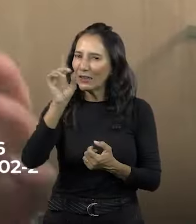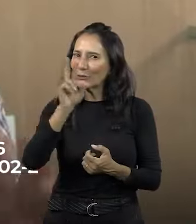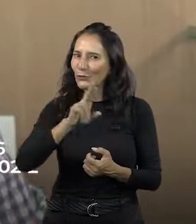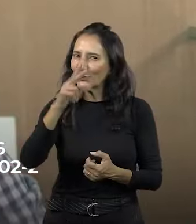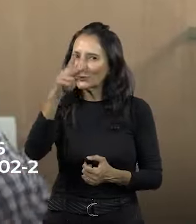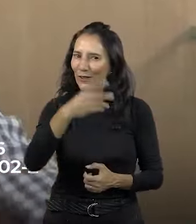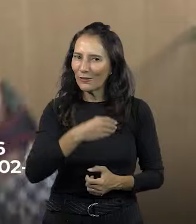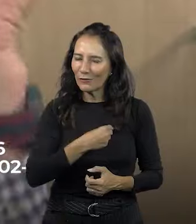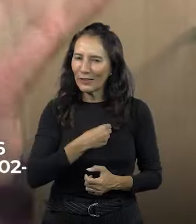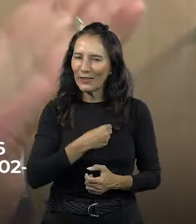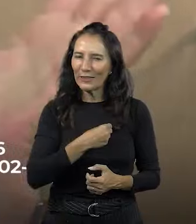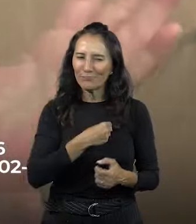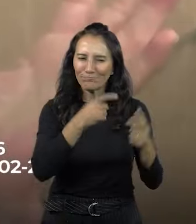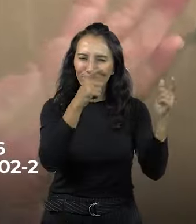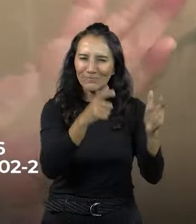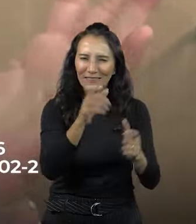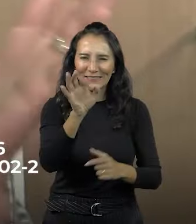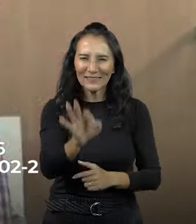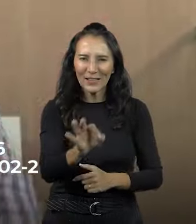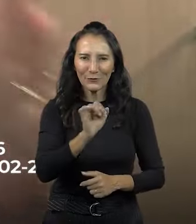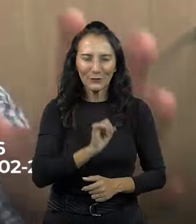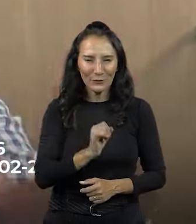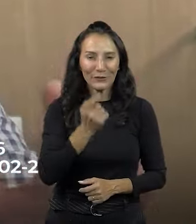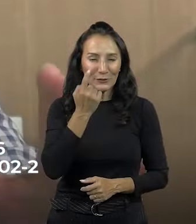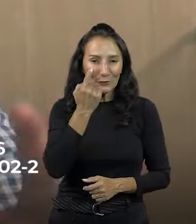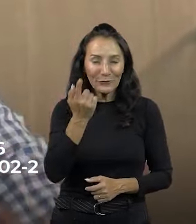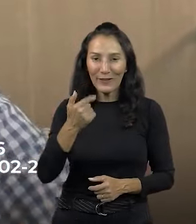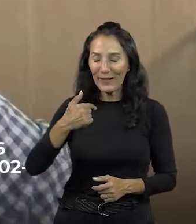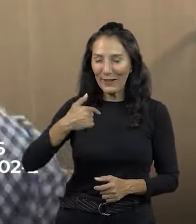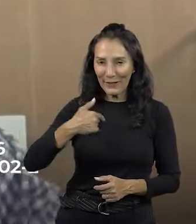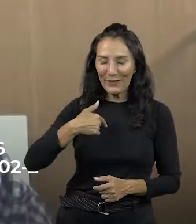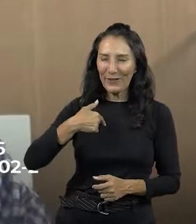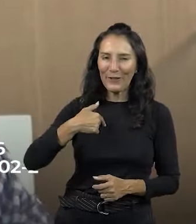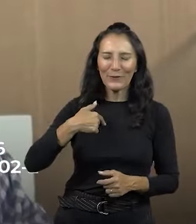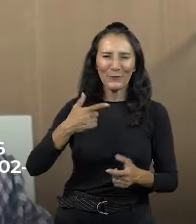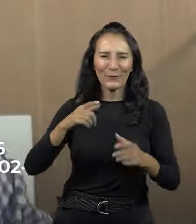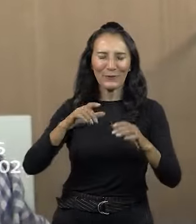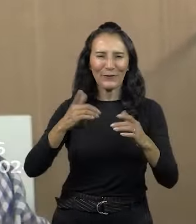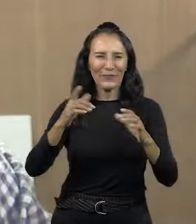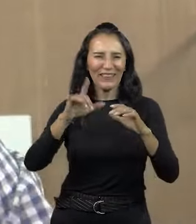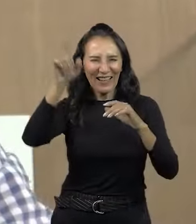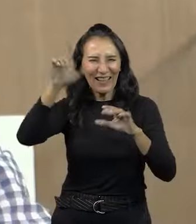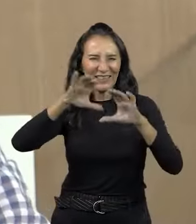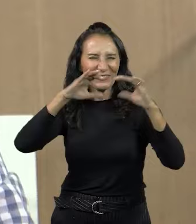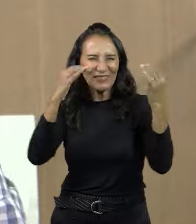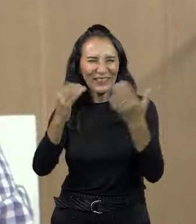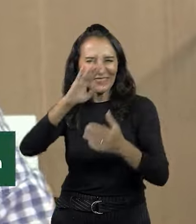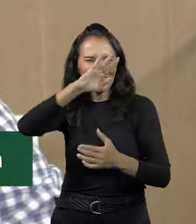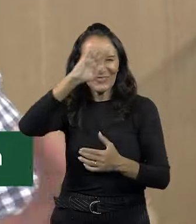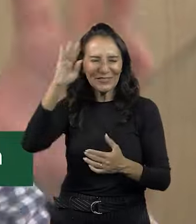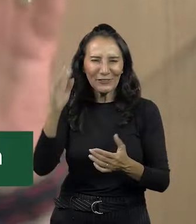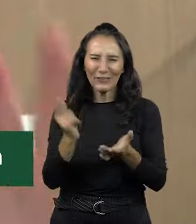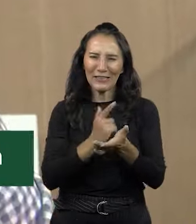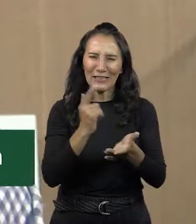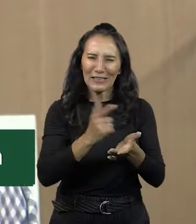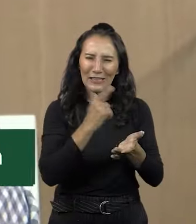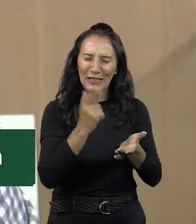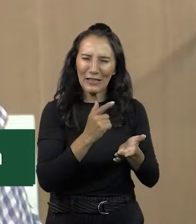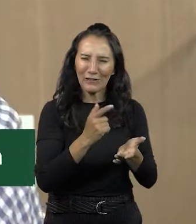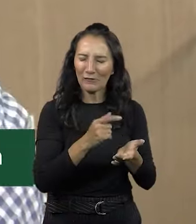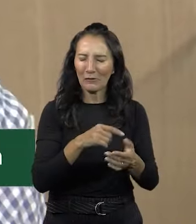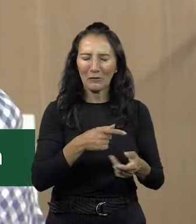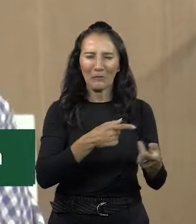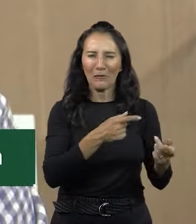pastor Jorge tem uma chamada aí eu no Mineirão eu com livros escritos mais de 300 livros que